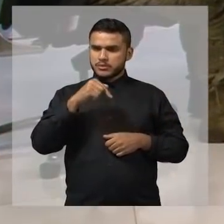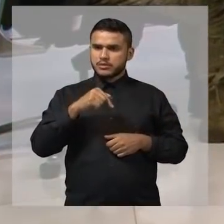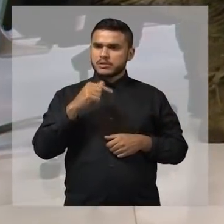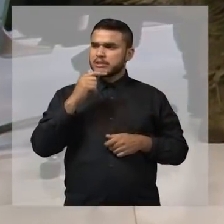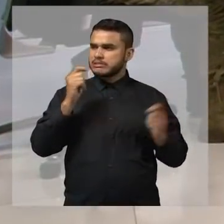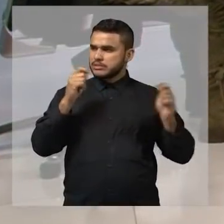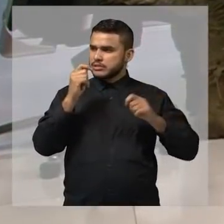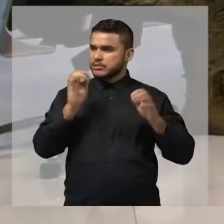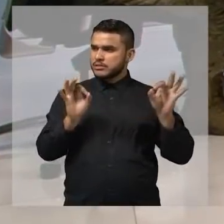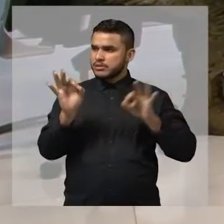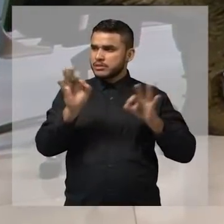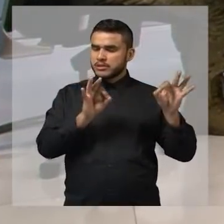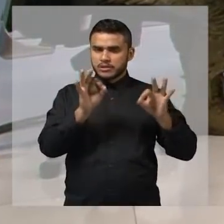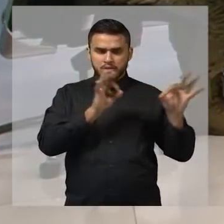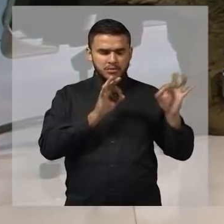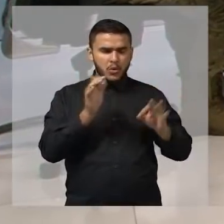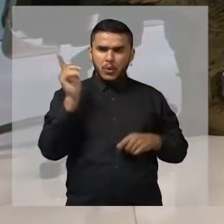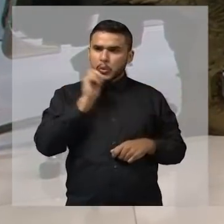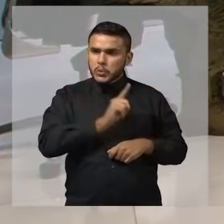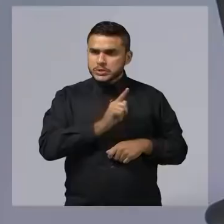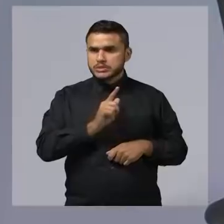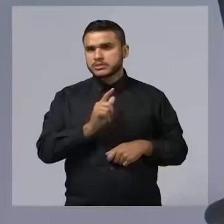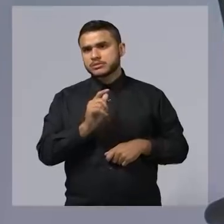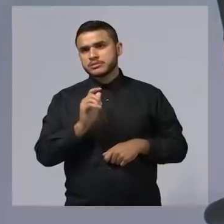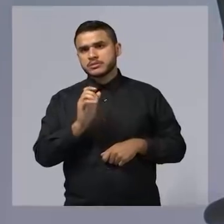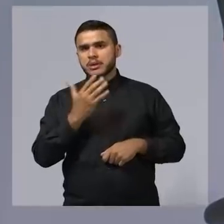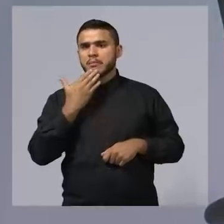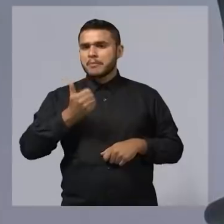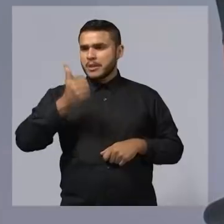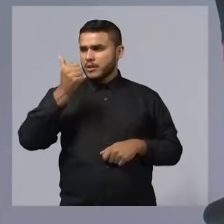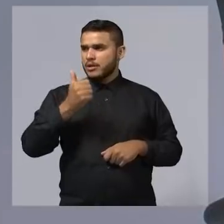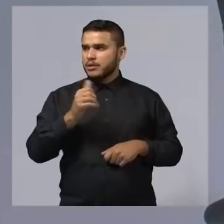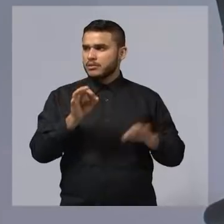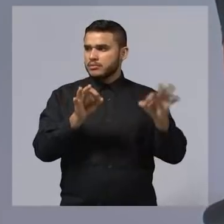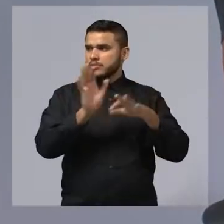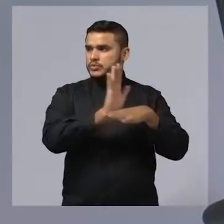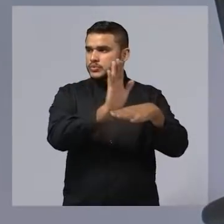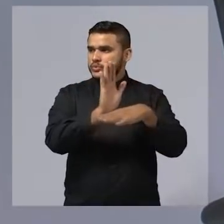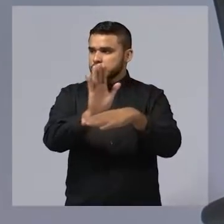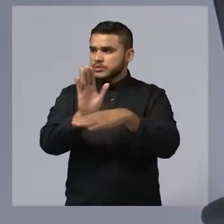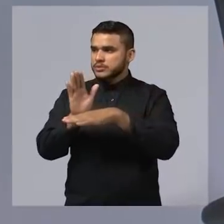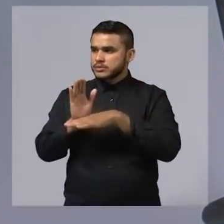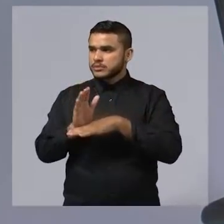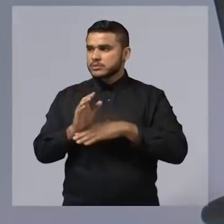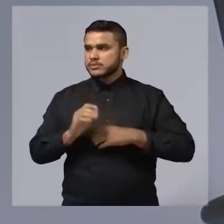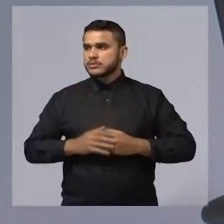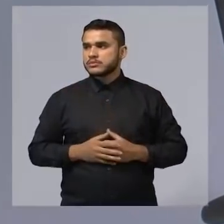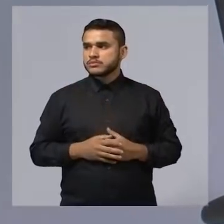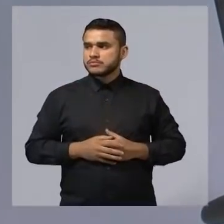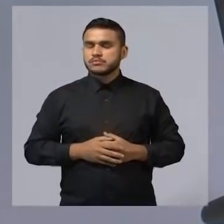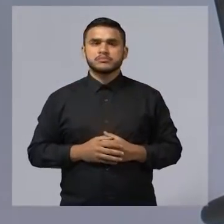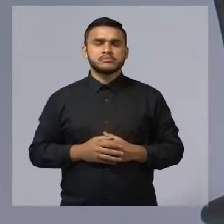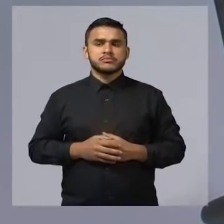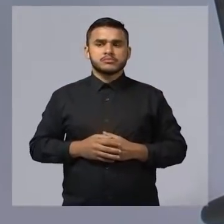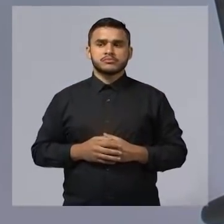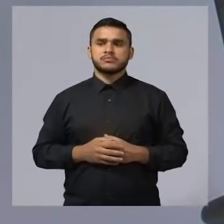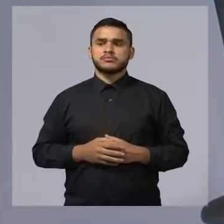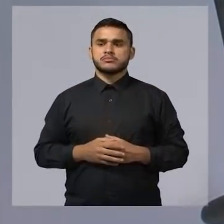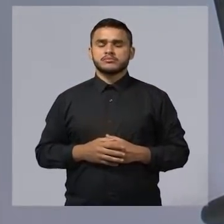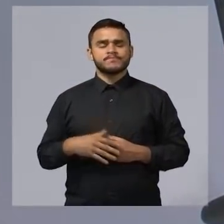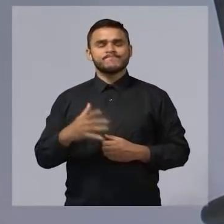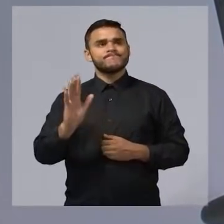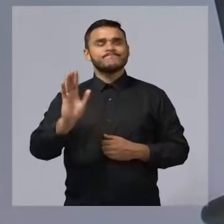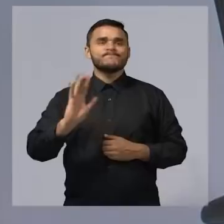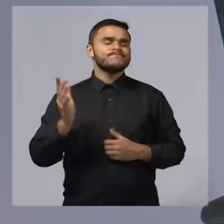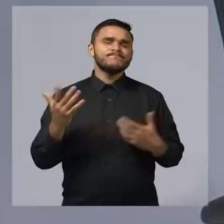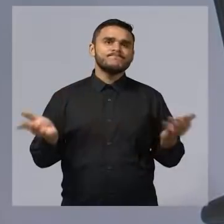aplicar essa sua política de ressocialização e humanização? Não na prática. Não na prática. Não